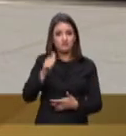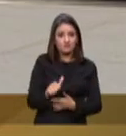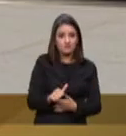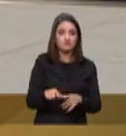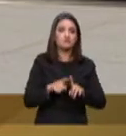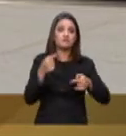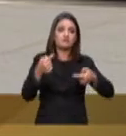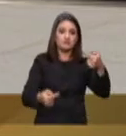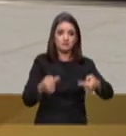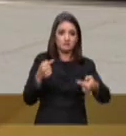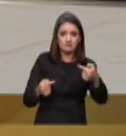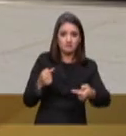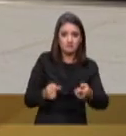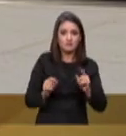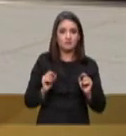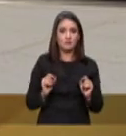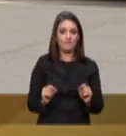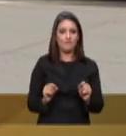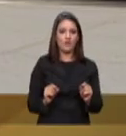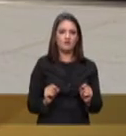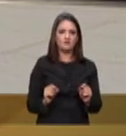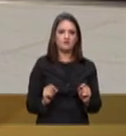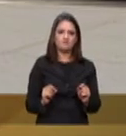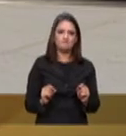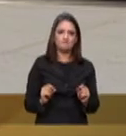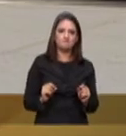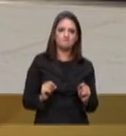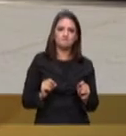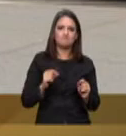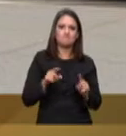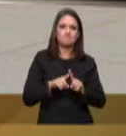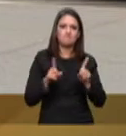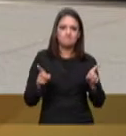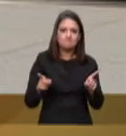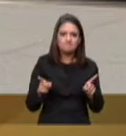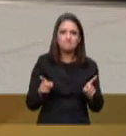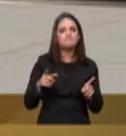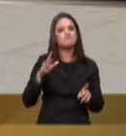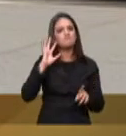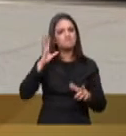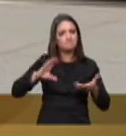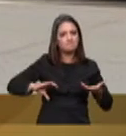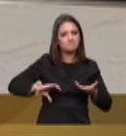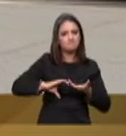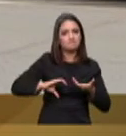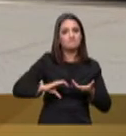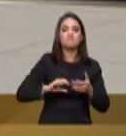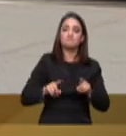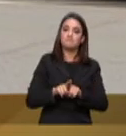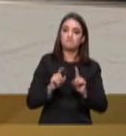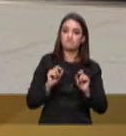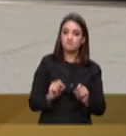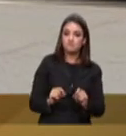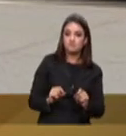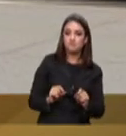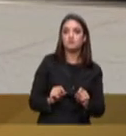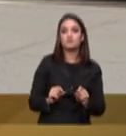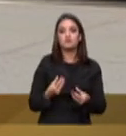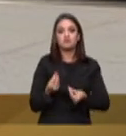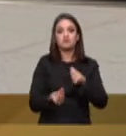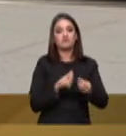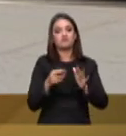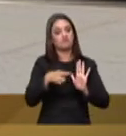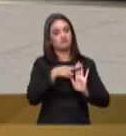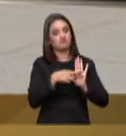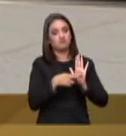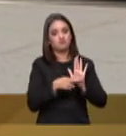devido debate público, mas de preferência pelo Congresso Nacional e também no exercício de seu poder regulamentador